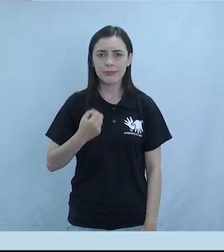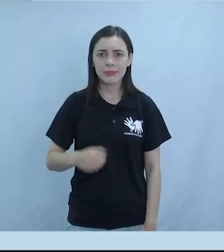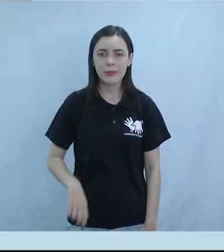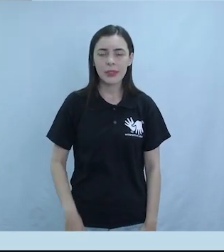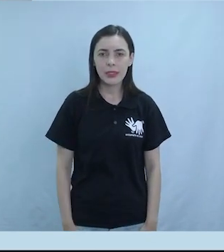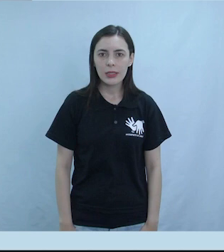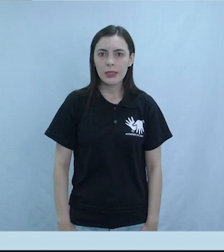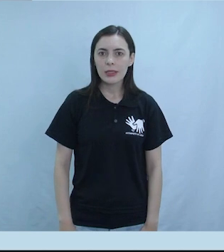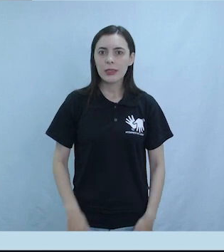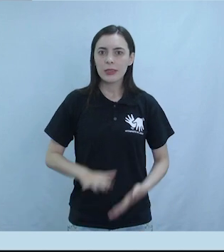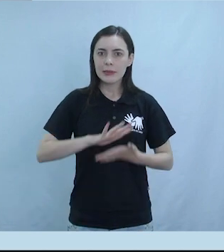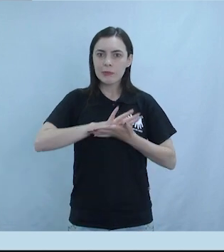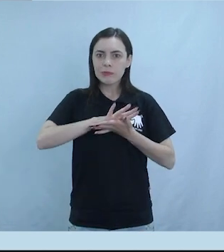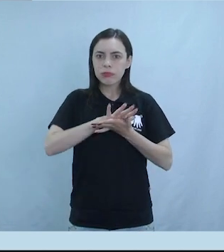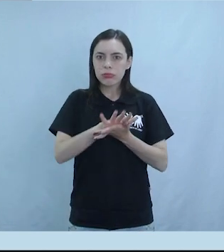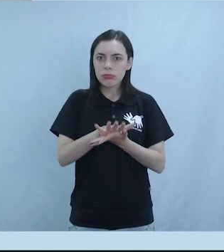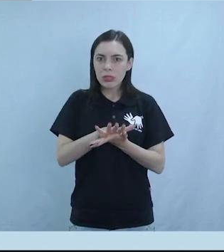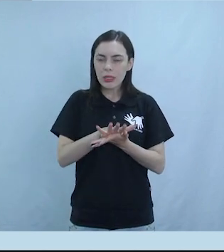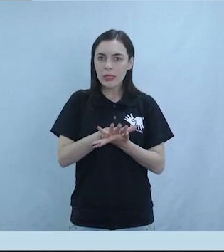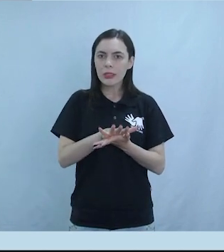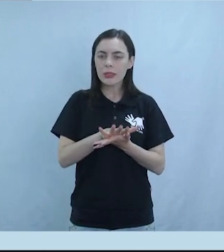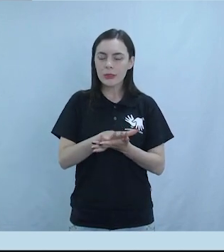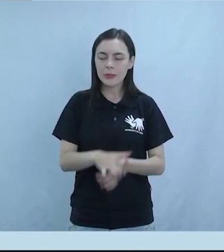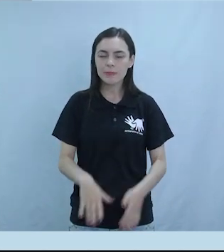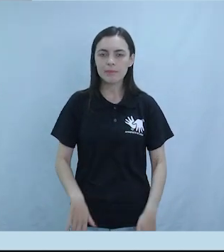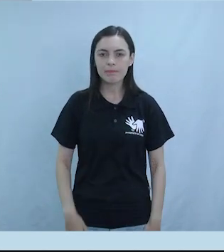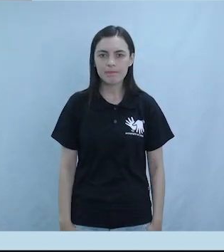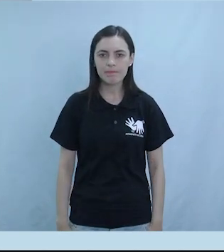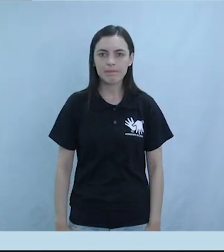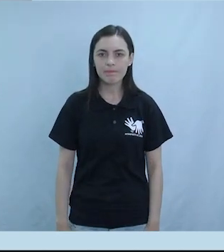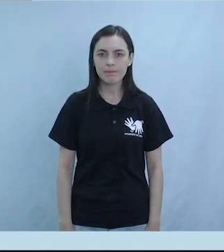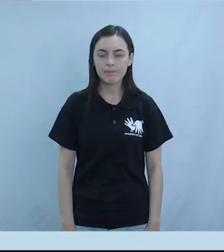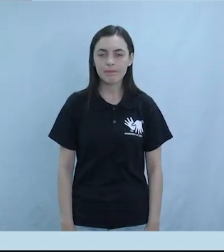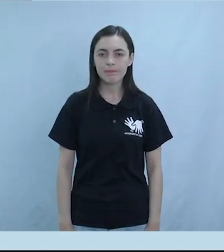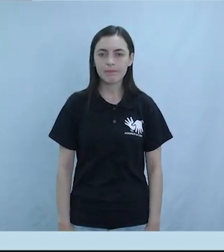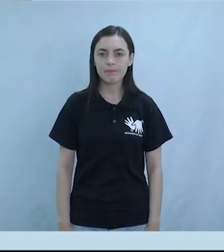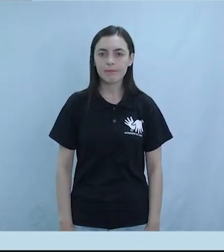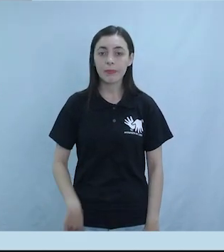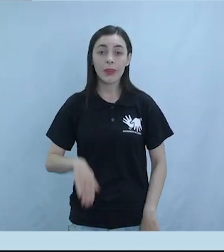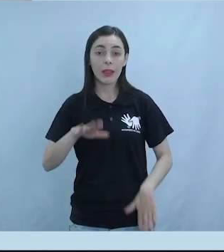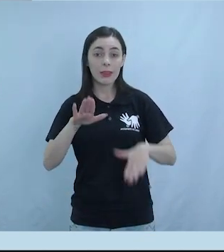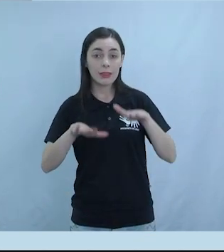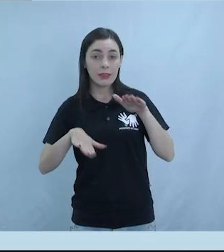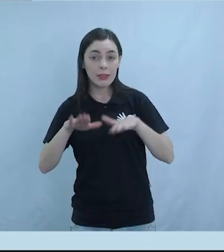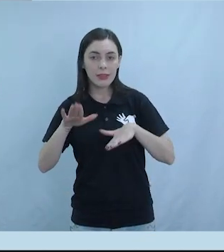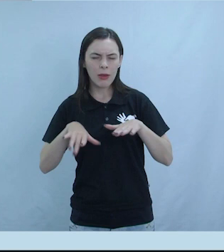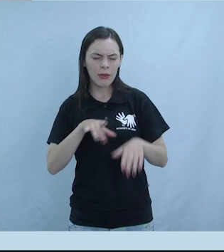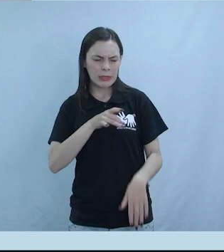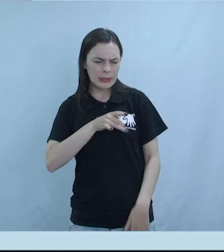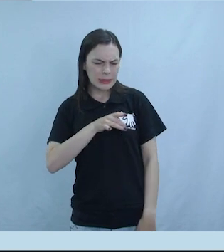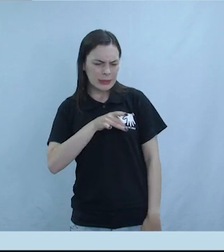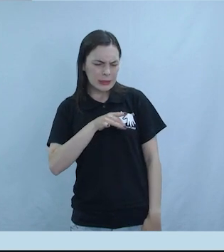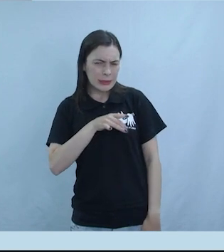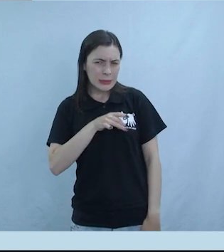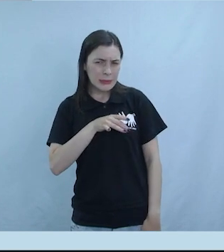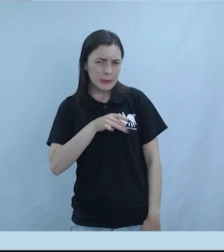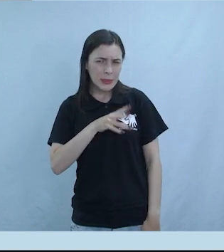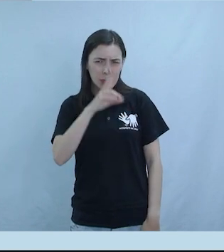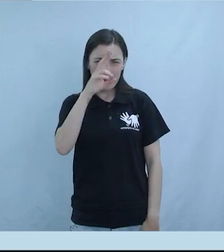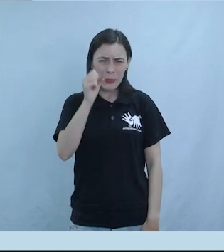escuridão e exterminá-los de uma vez. Fosse porque tivessem muito